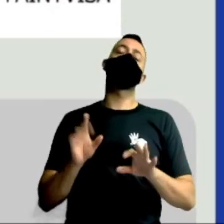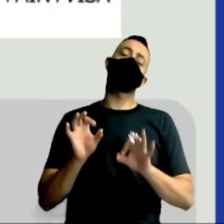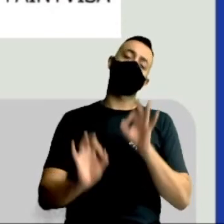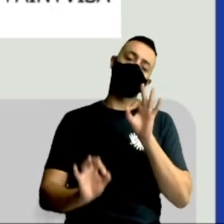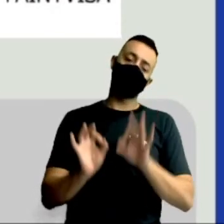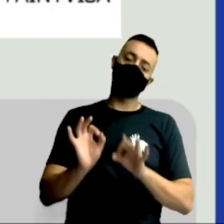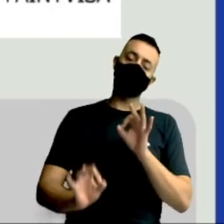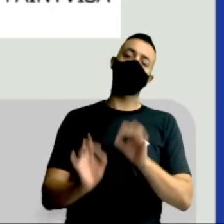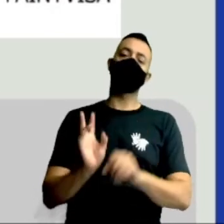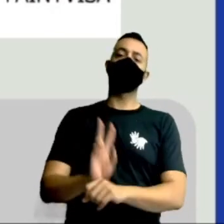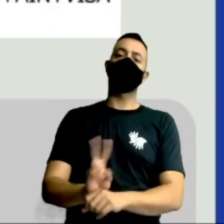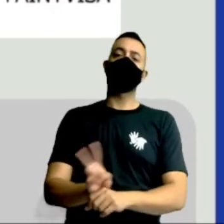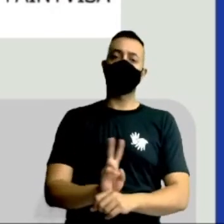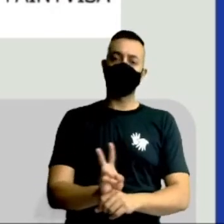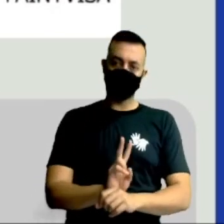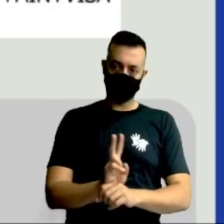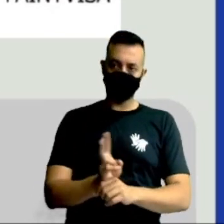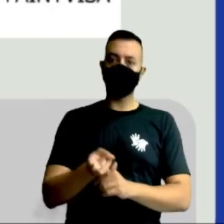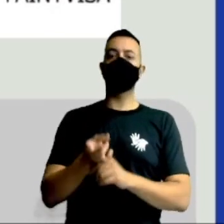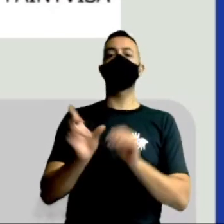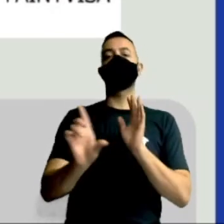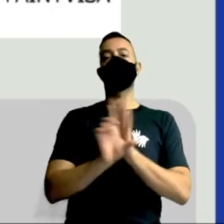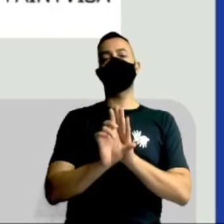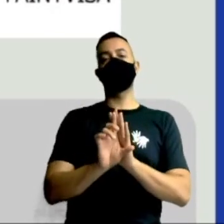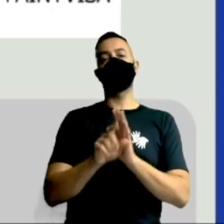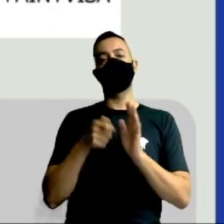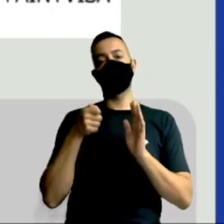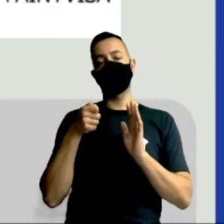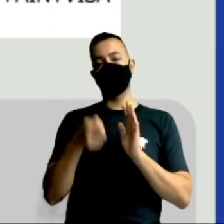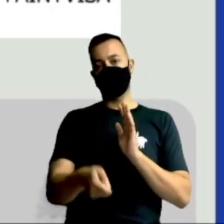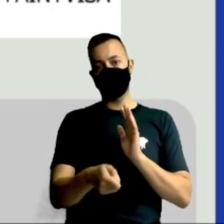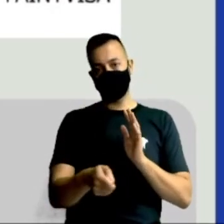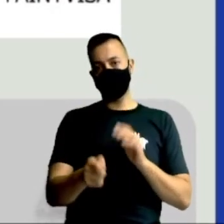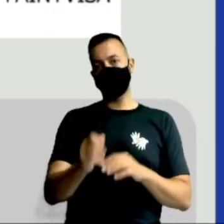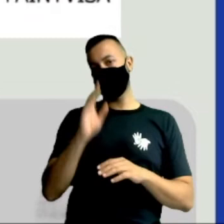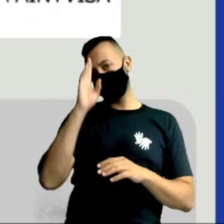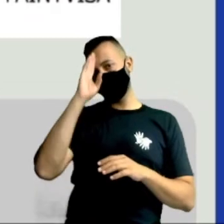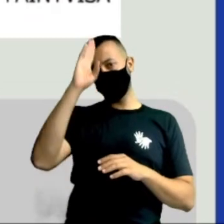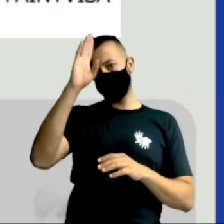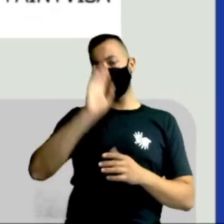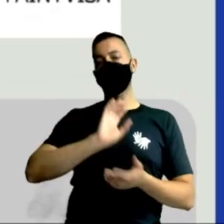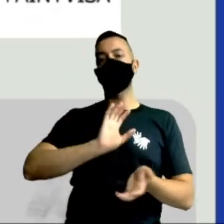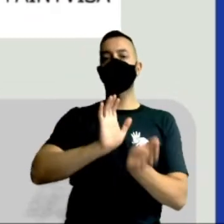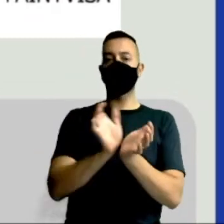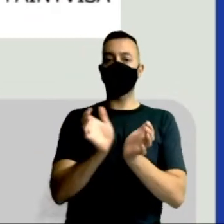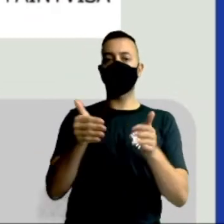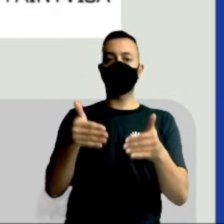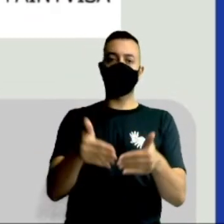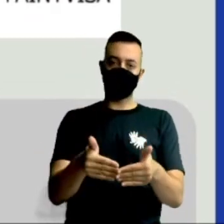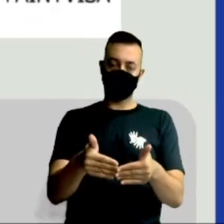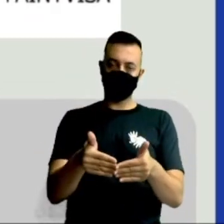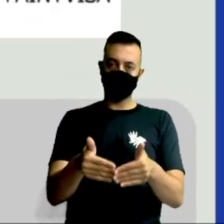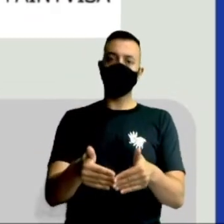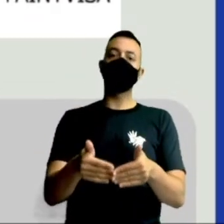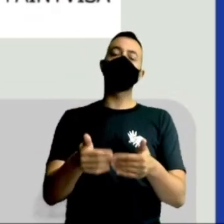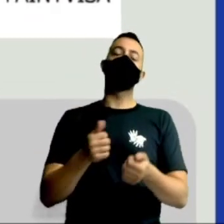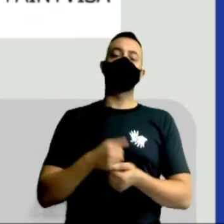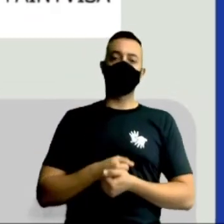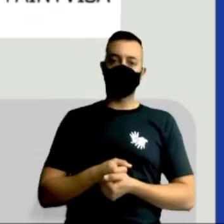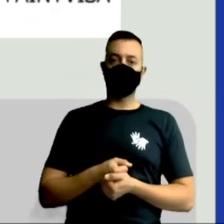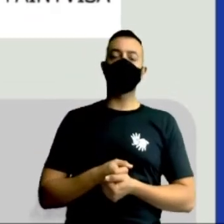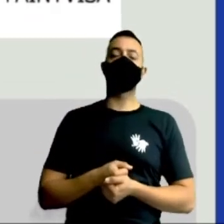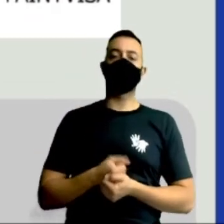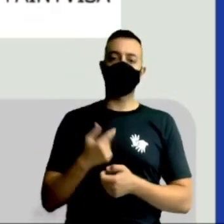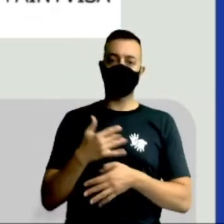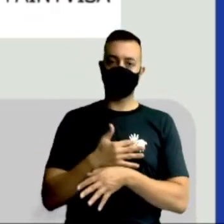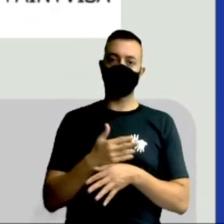julga e fiscaliza a aplicação das leis. Tem como sede principal o Fórum Severino Joaquim Krause Gonçalves,